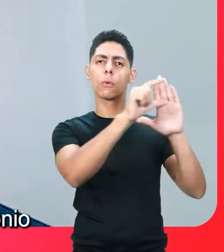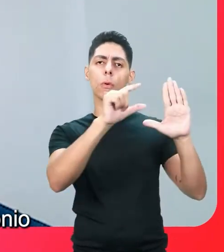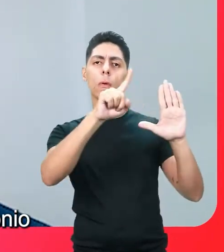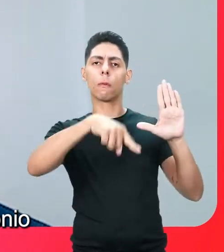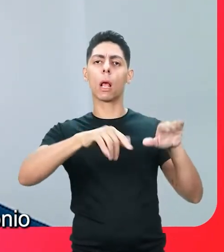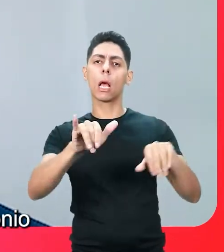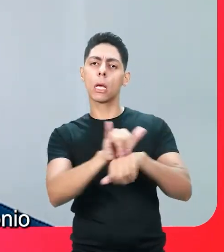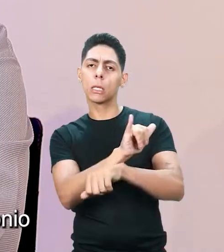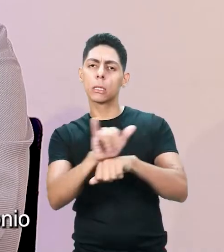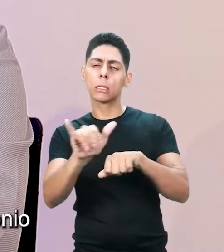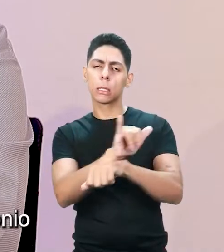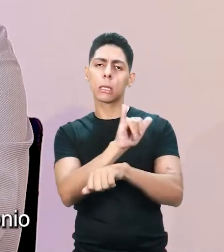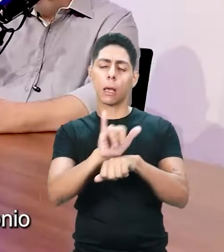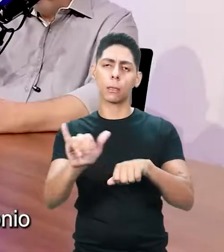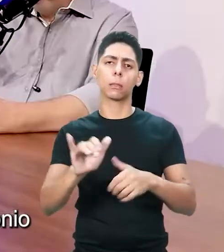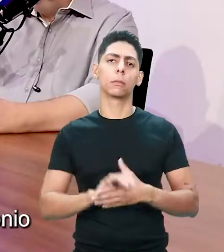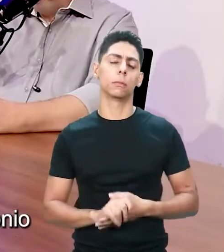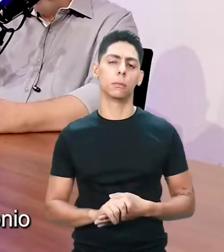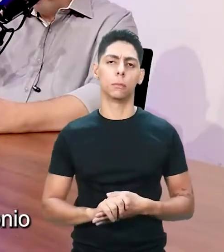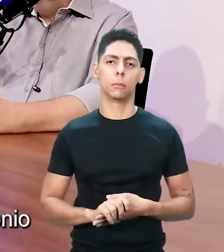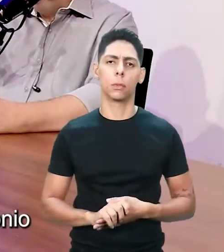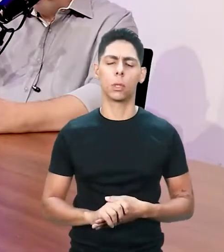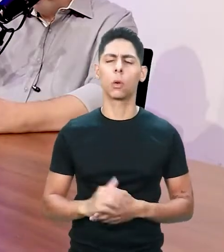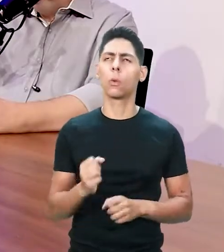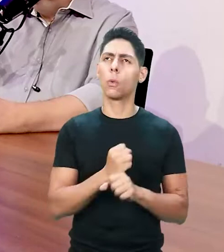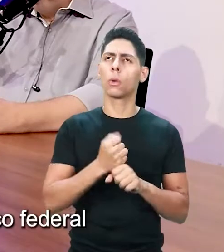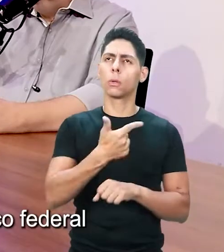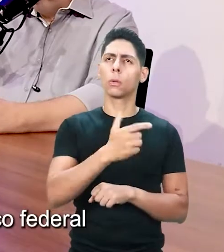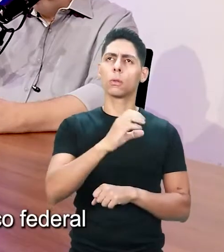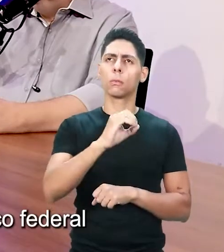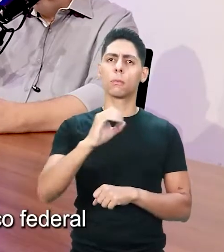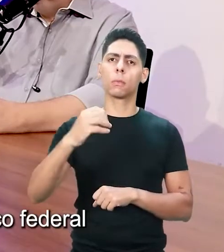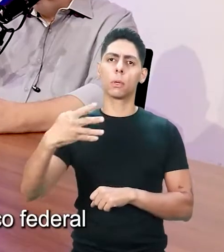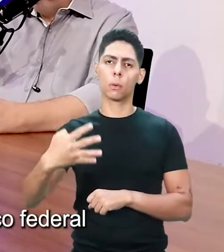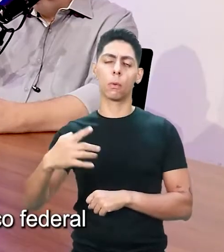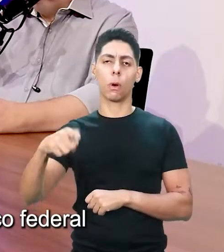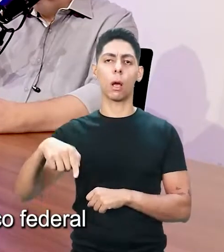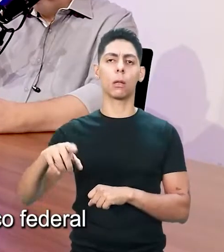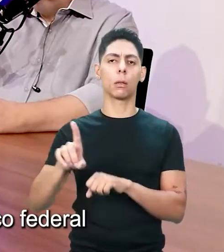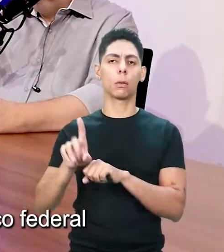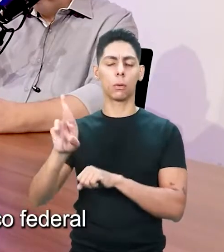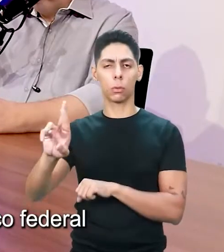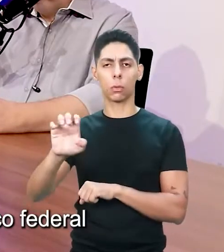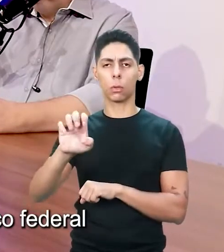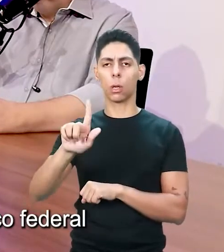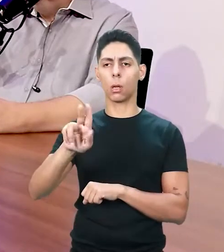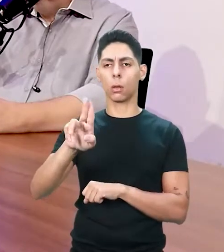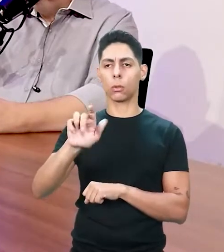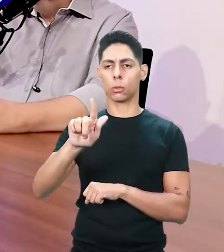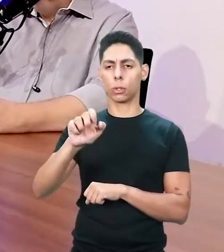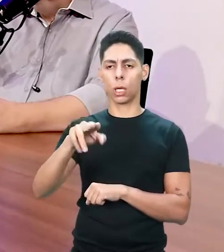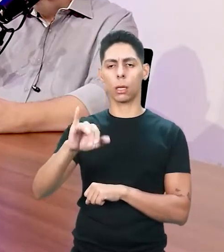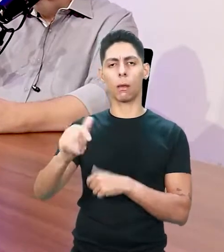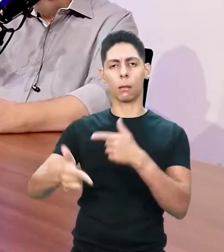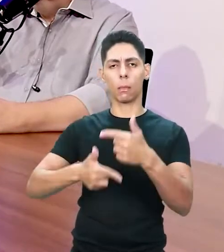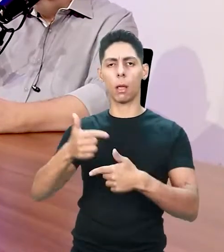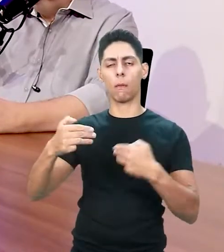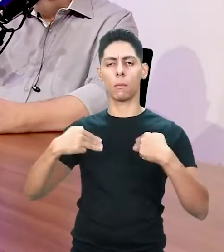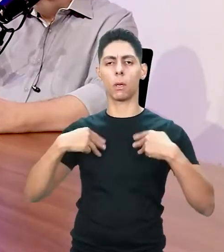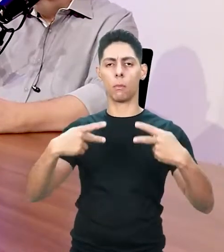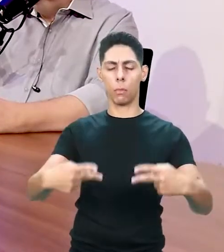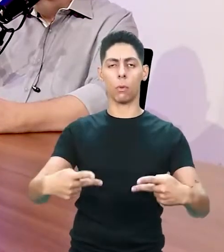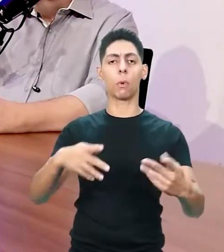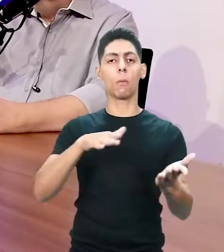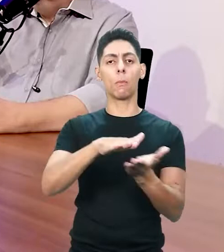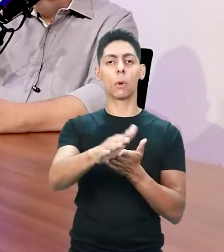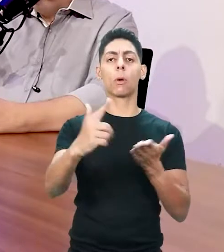para as Marlis. Uhum. Em 2004, Antônio, a doutora Eugênia Gonzaga, do Ministério Público Federal, lançou o